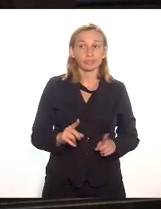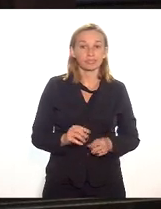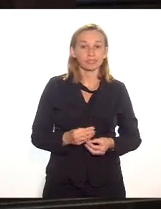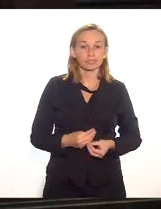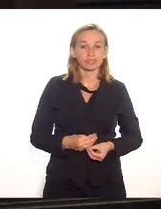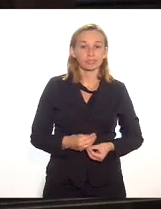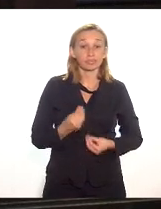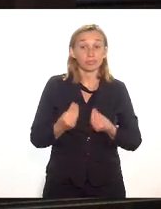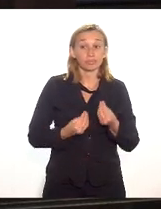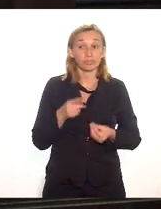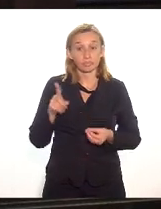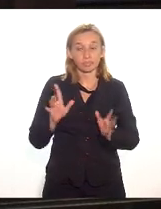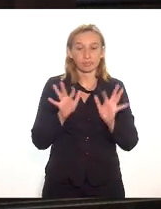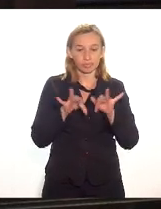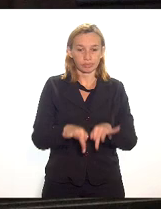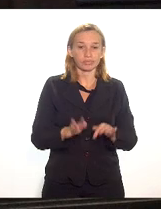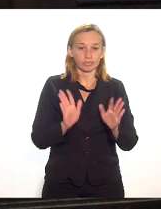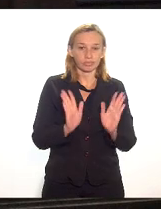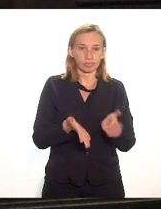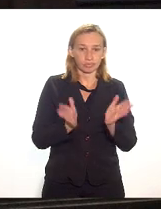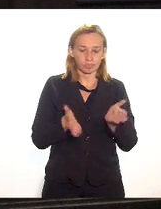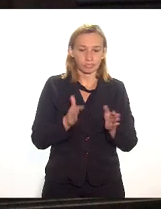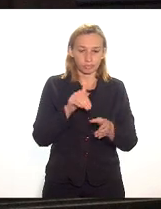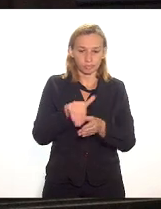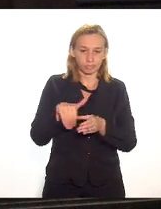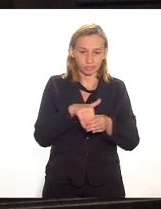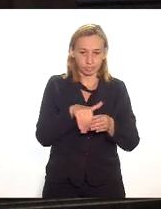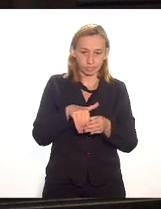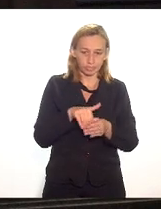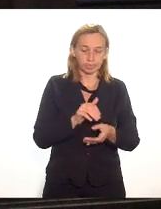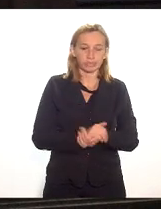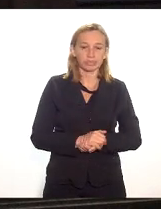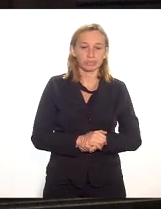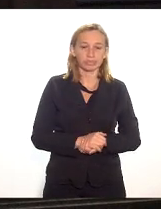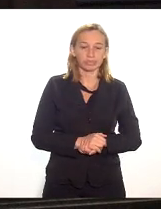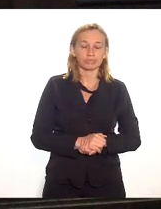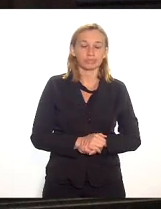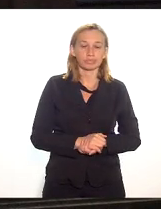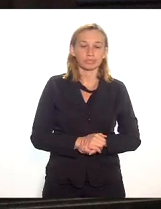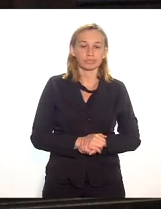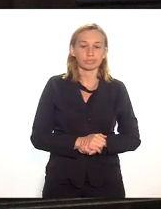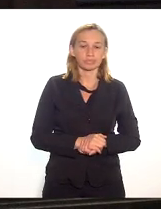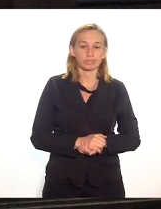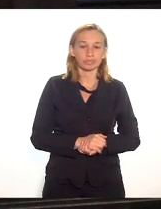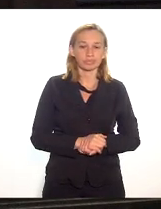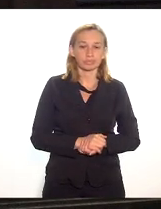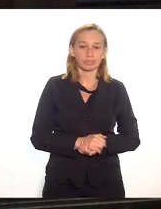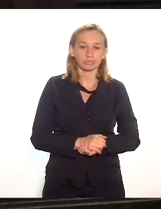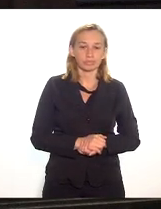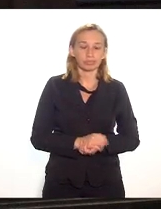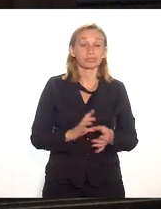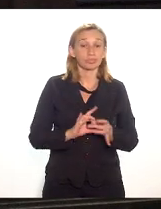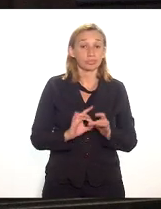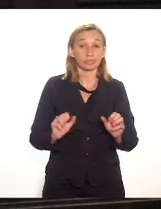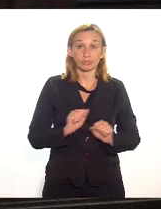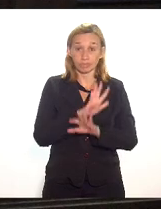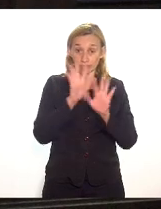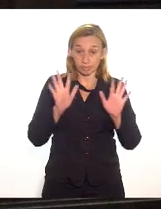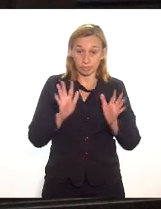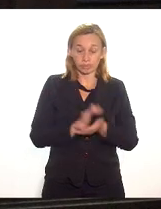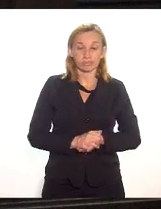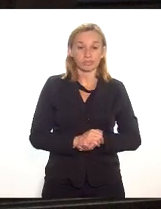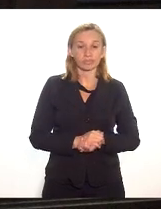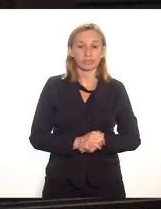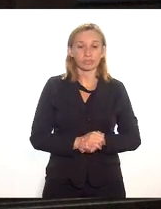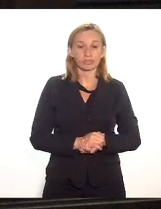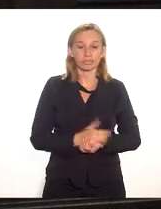ele encerrou hoje a votação depois de proclamado o resultado, deixando claro que não